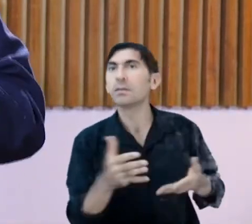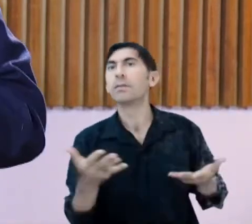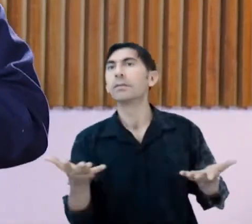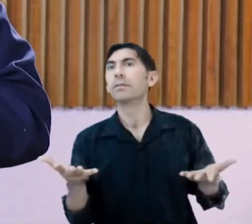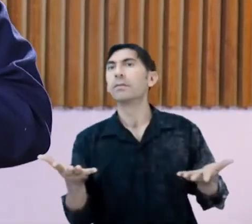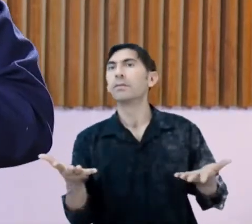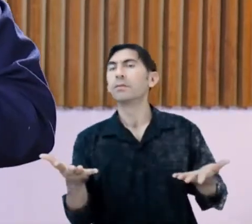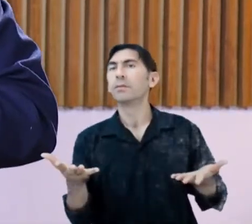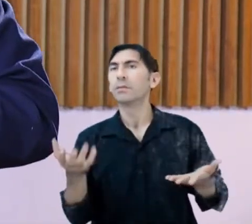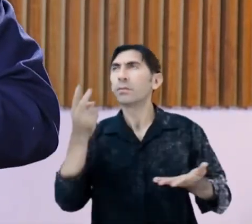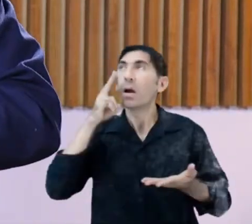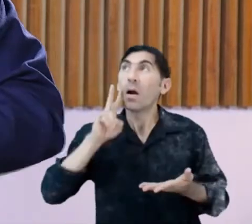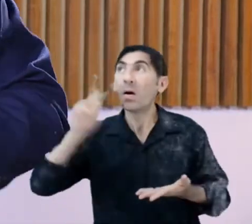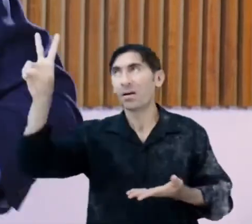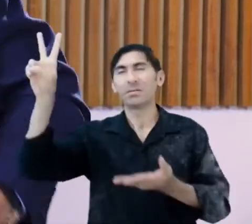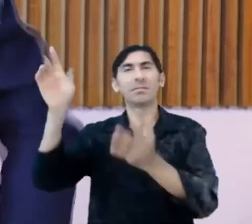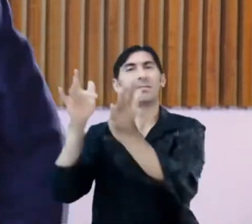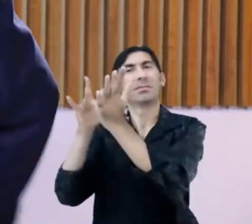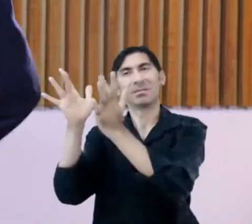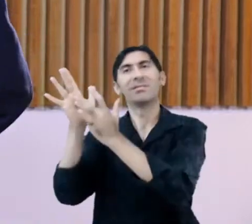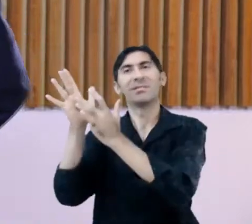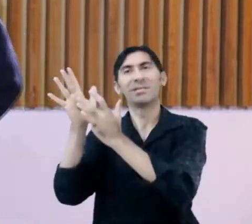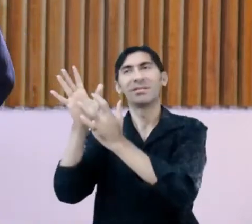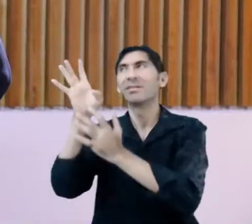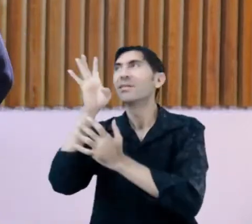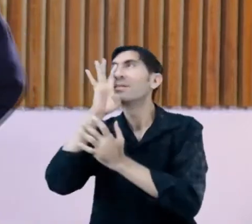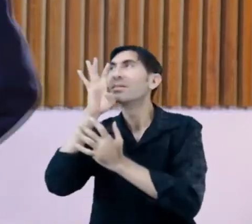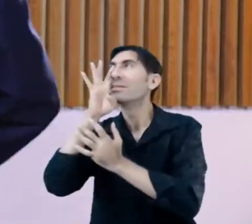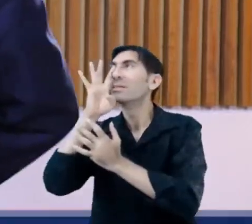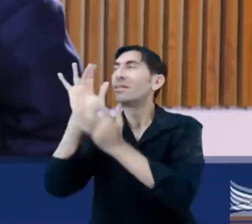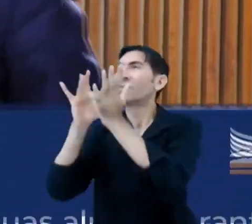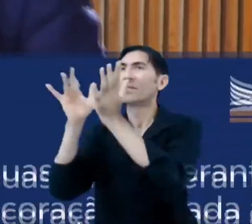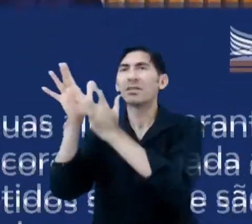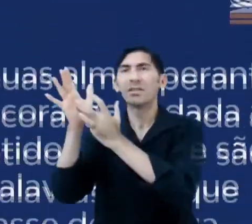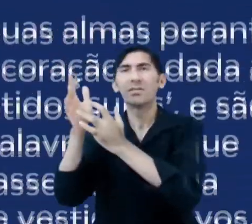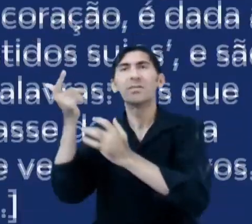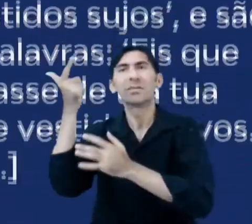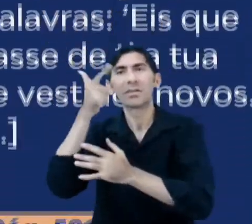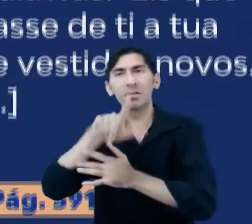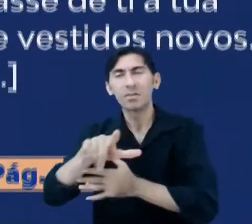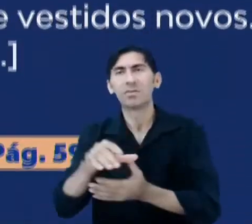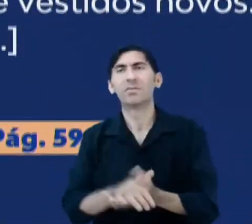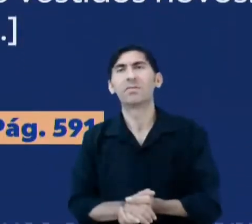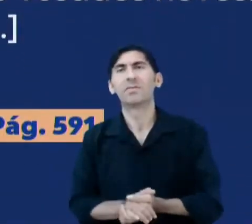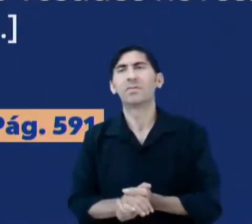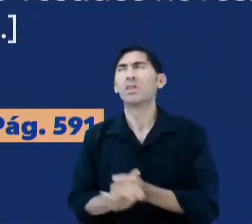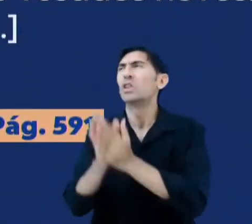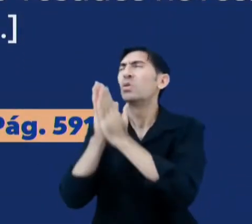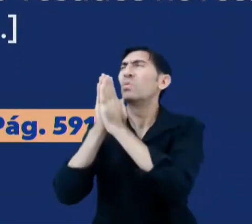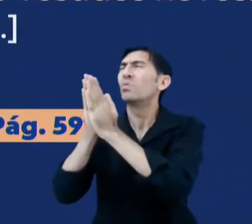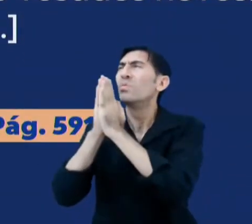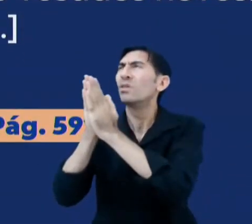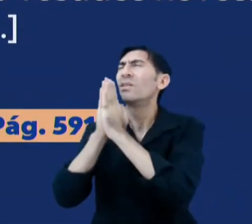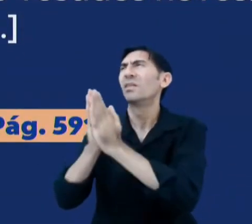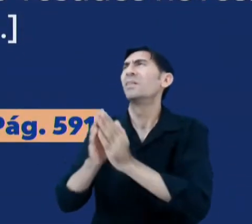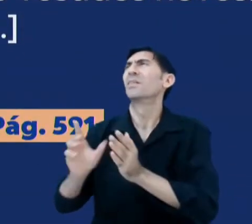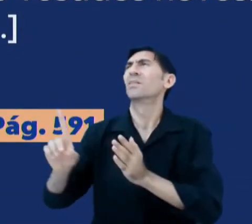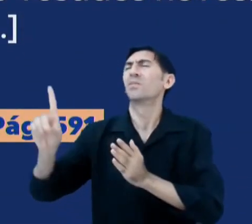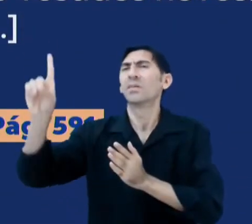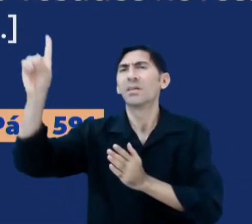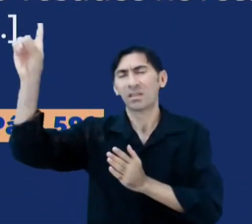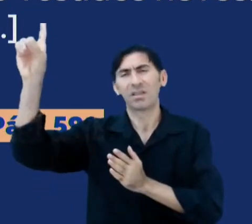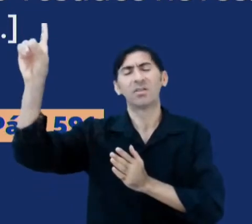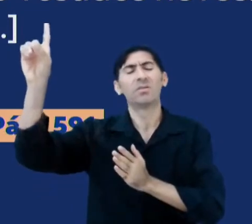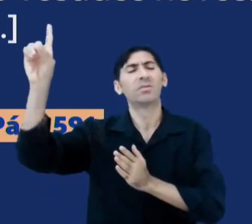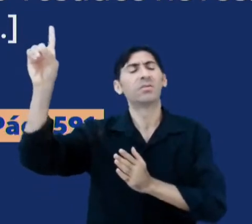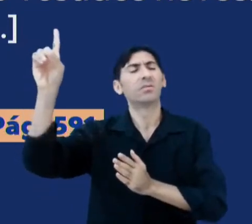olhe para Jesus. Então, repito, afligindo o povo de Deus suas almas perante ele, suplicando pureza de